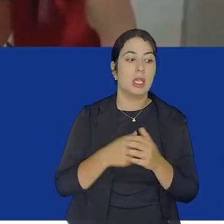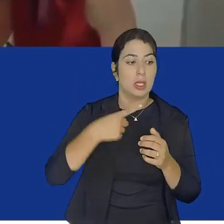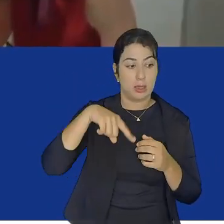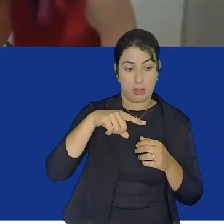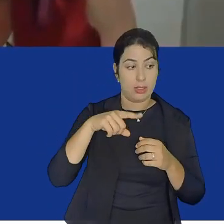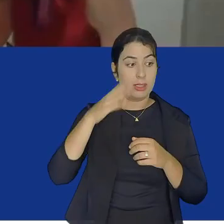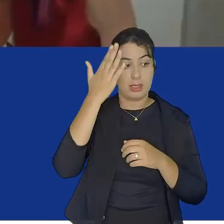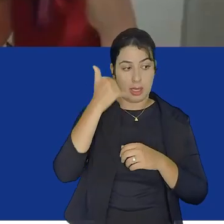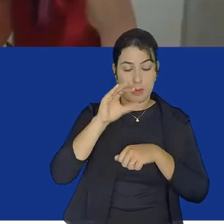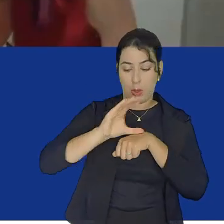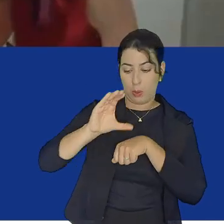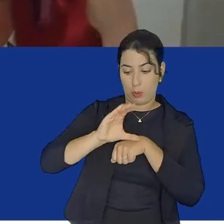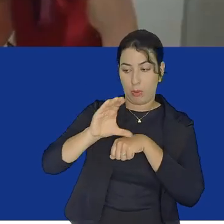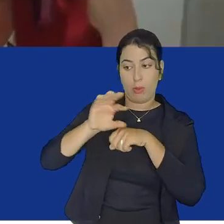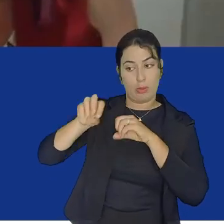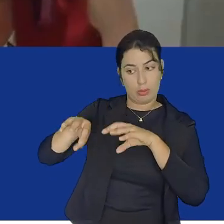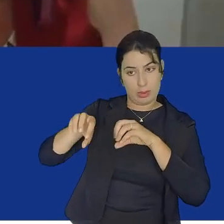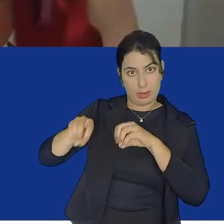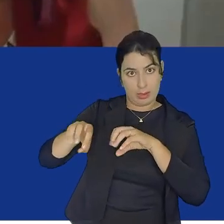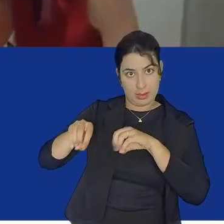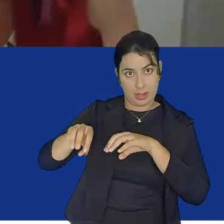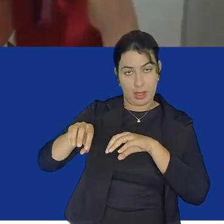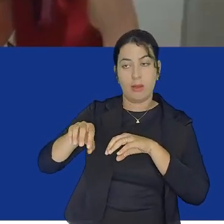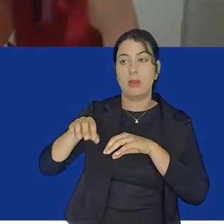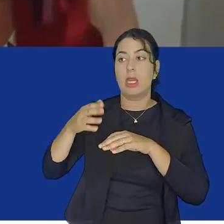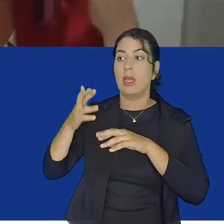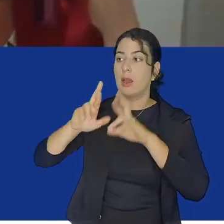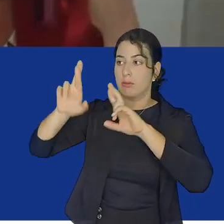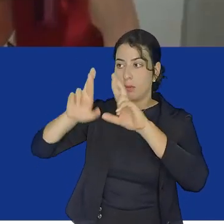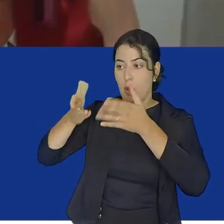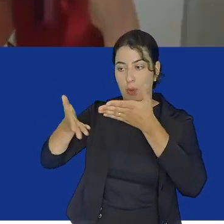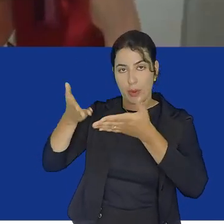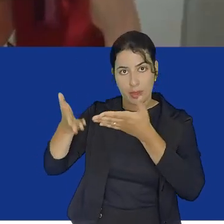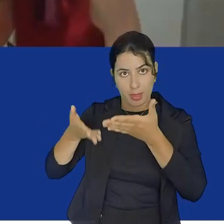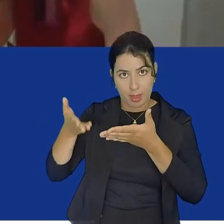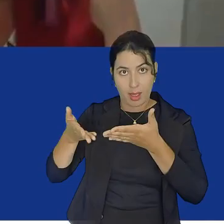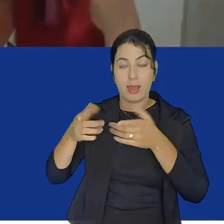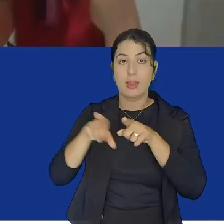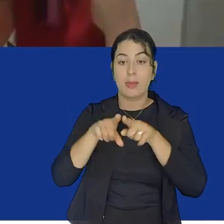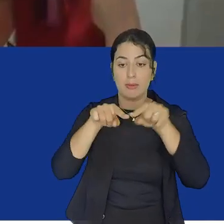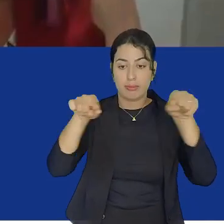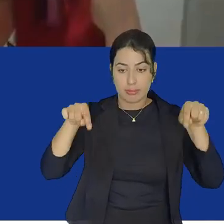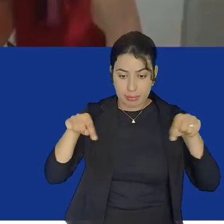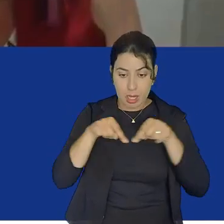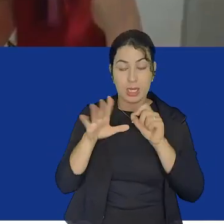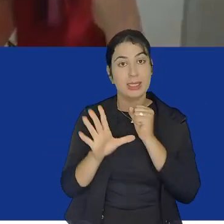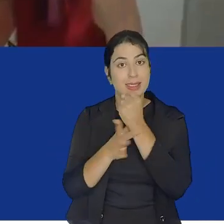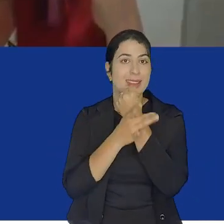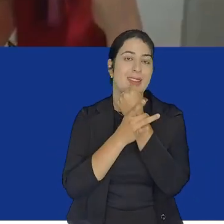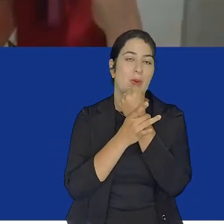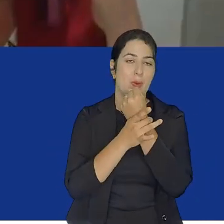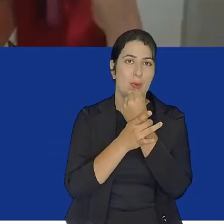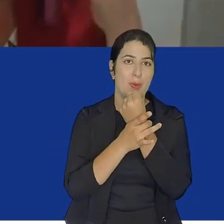e o cuidado das lideranças e que todos nós possamos ter esse espaço seguro psicológico para poder